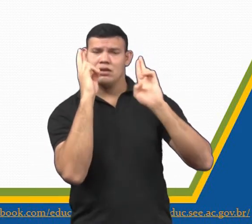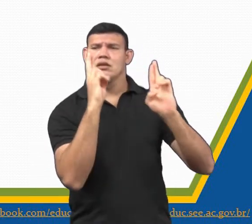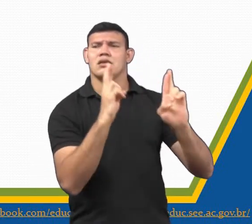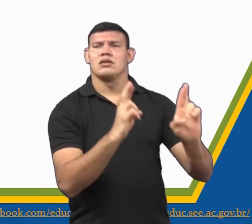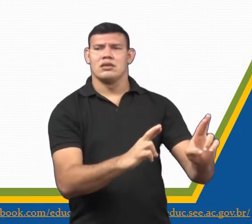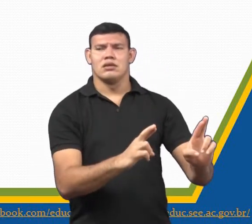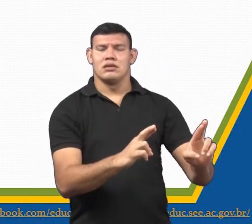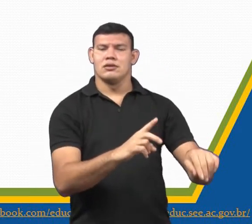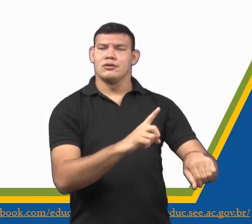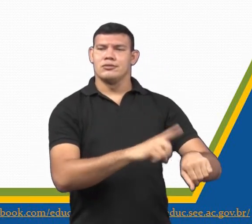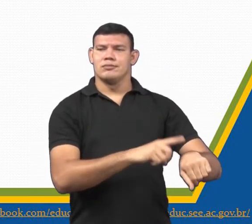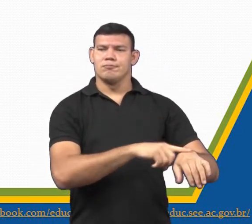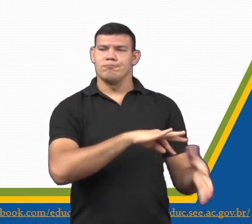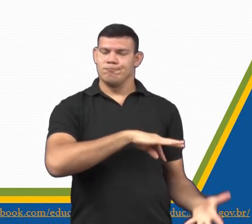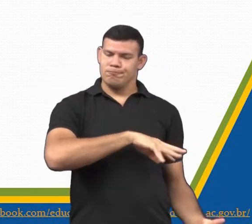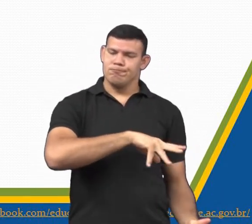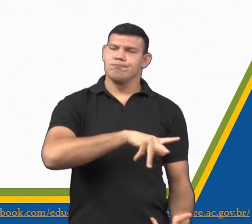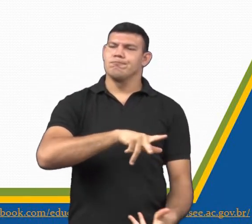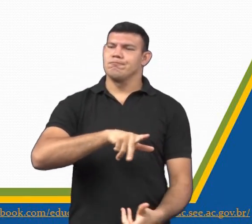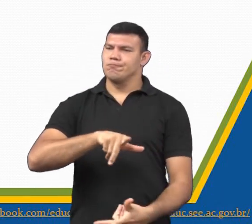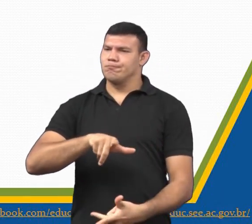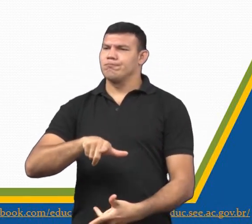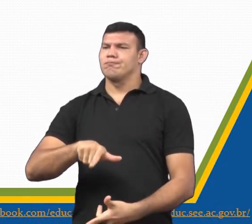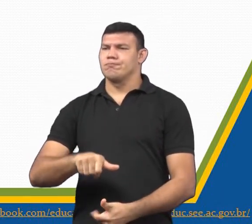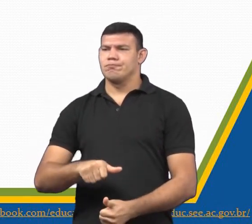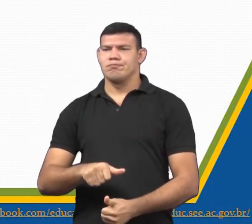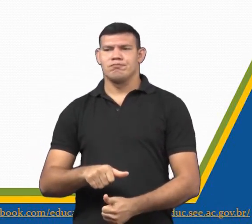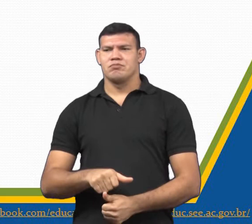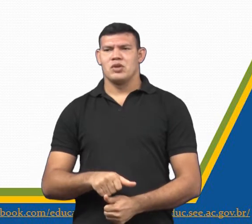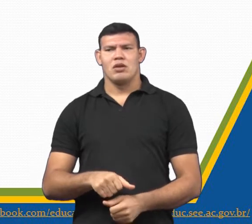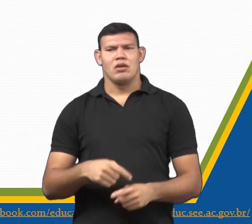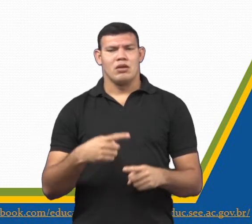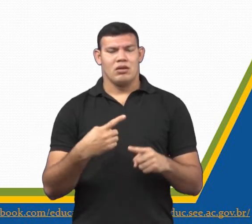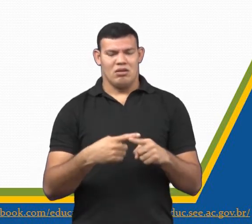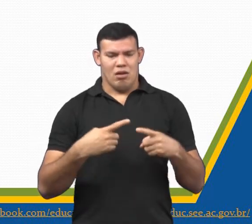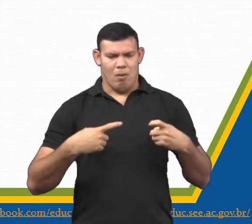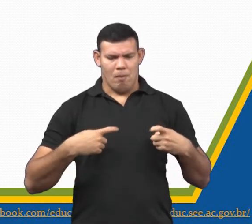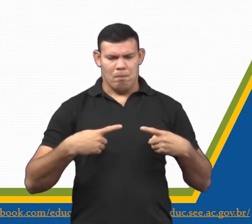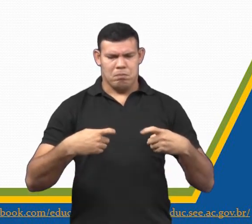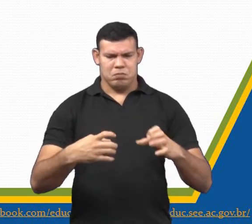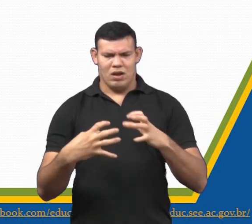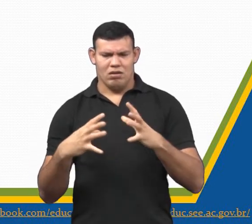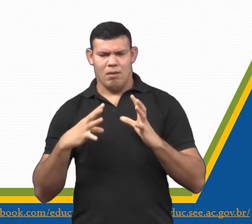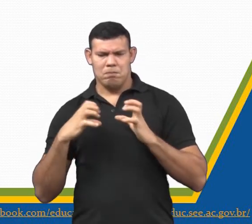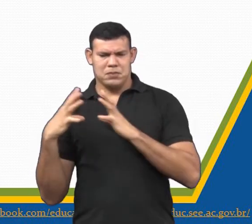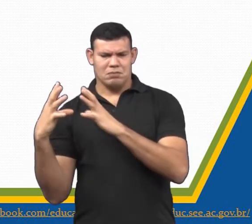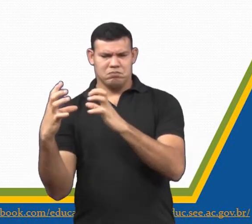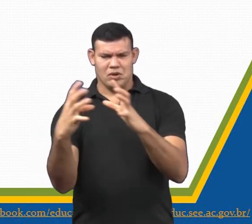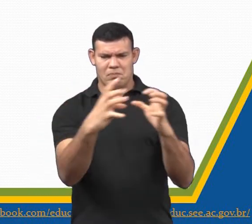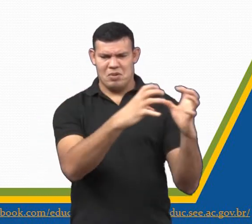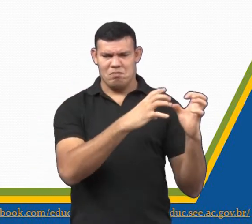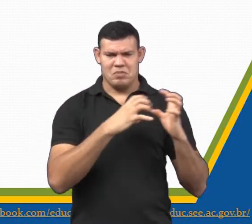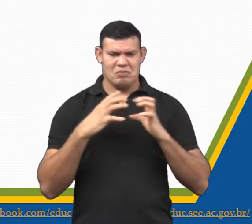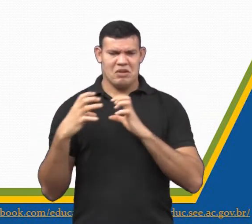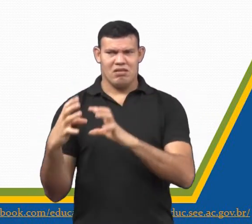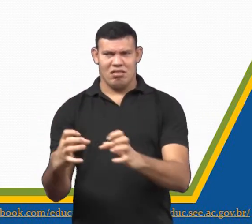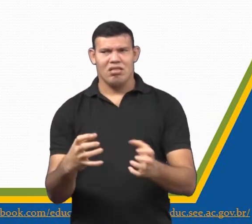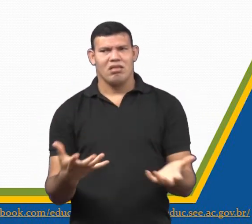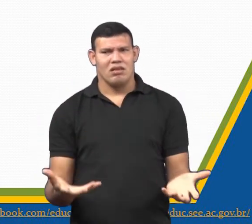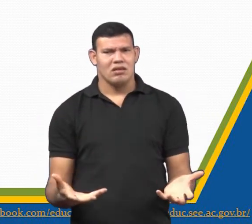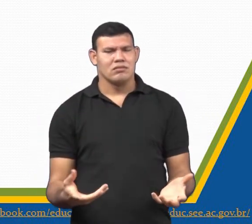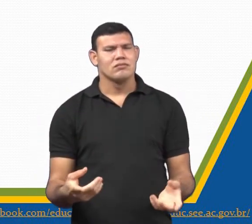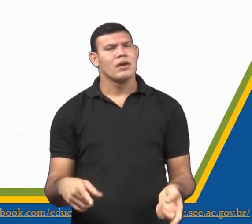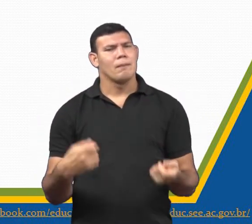momento mundial en que estamos, creo que no da para seguir en guerra con personas que solo necesitan ser